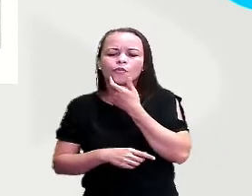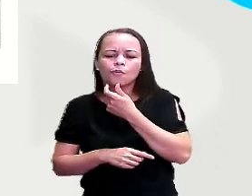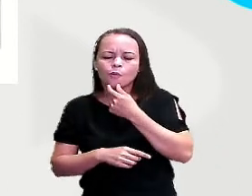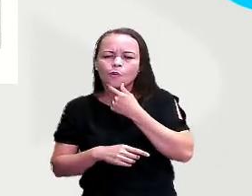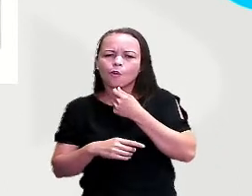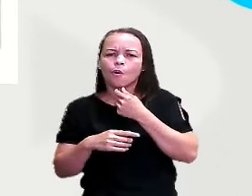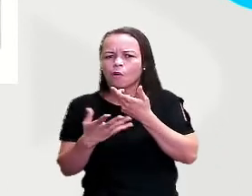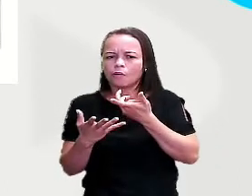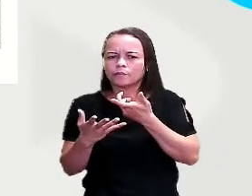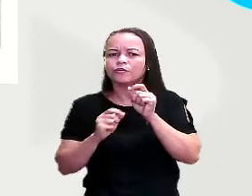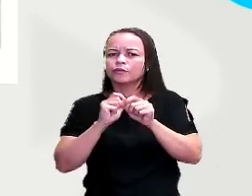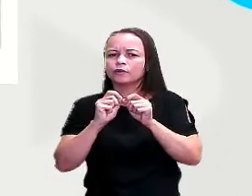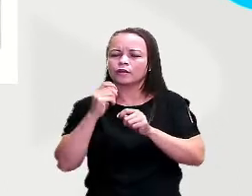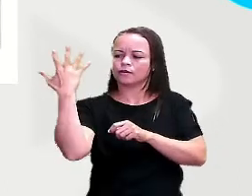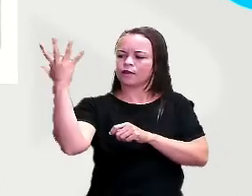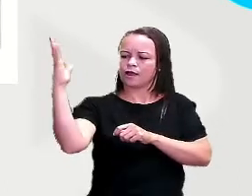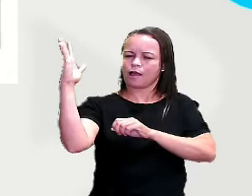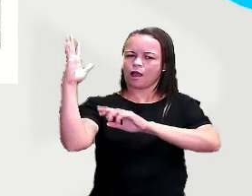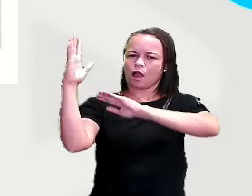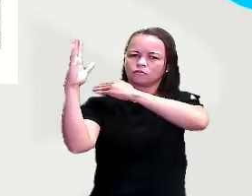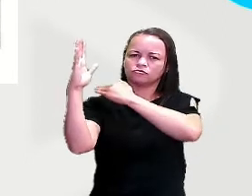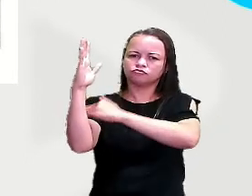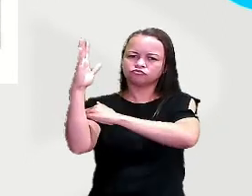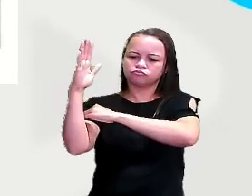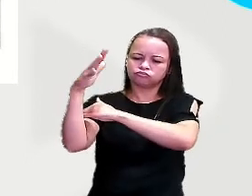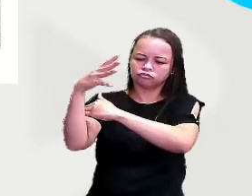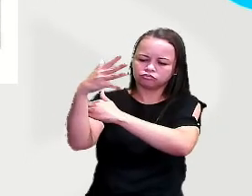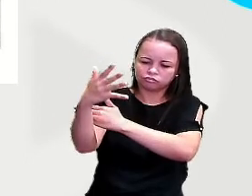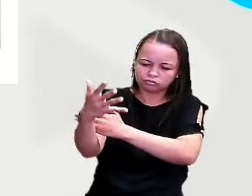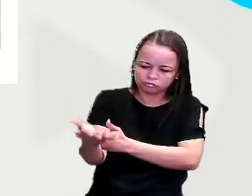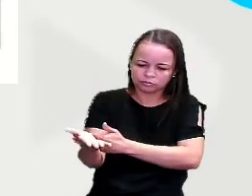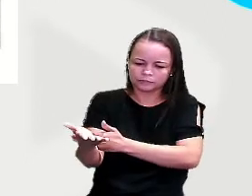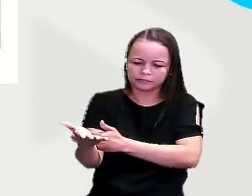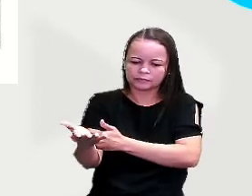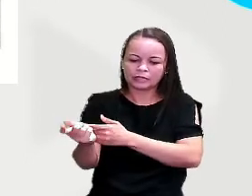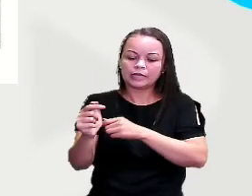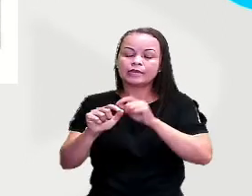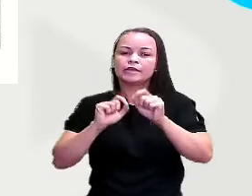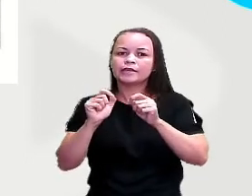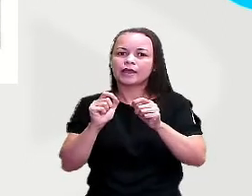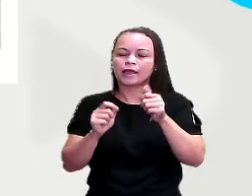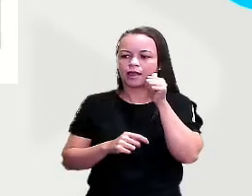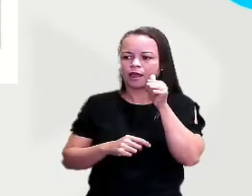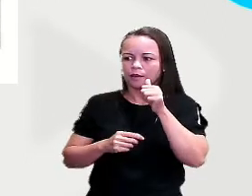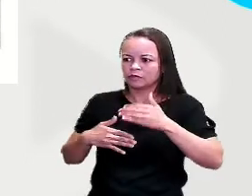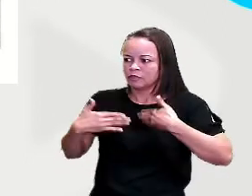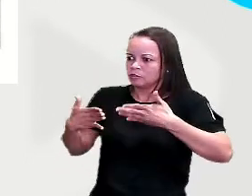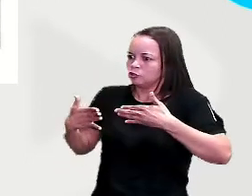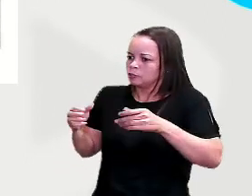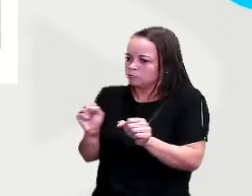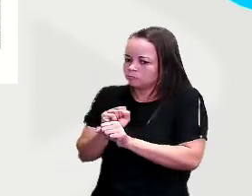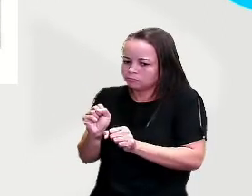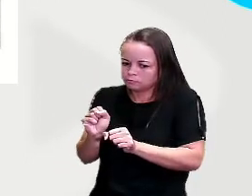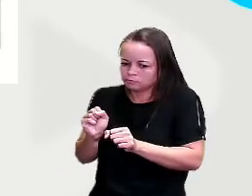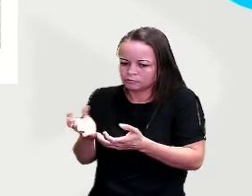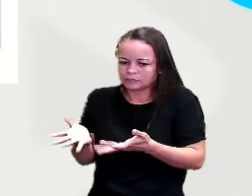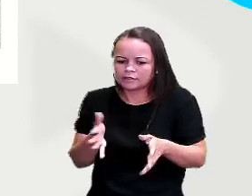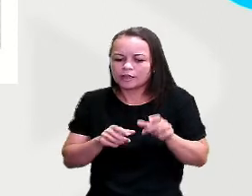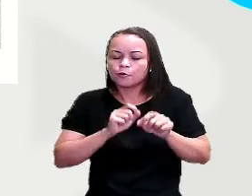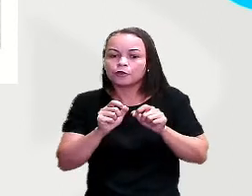assassinando, podemos dizer, né? Cortando ali a árvore. E aí Mônica fica muito assustada, indignada, e